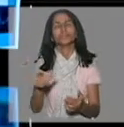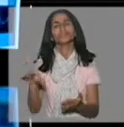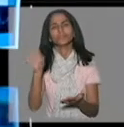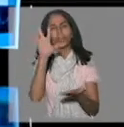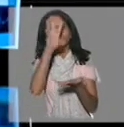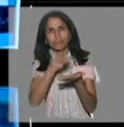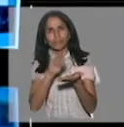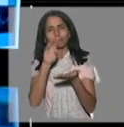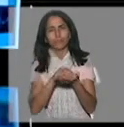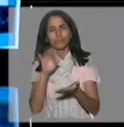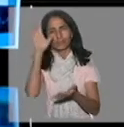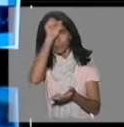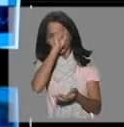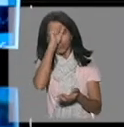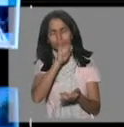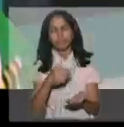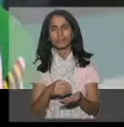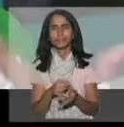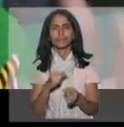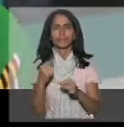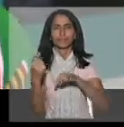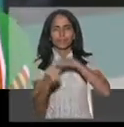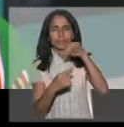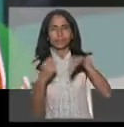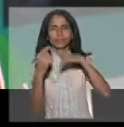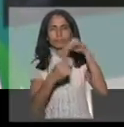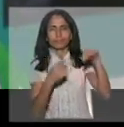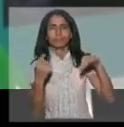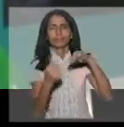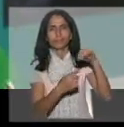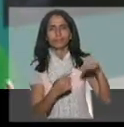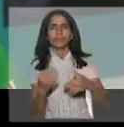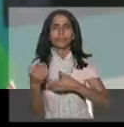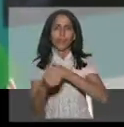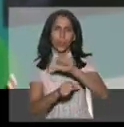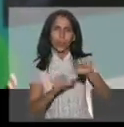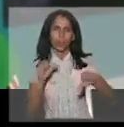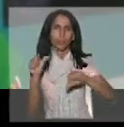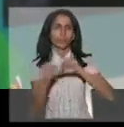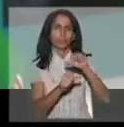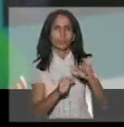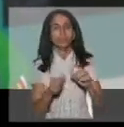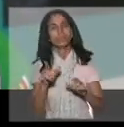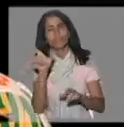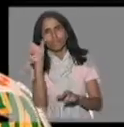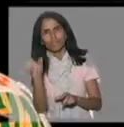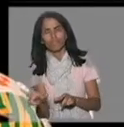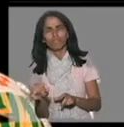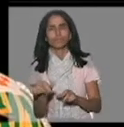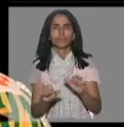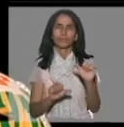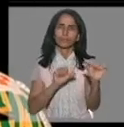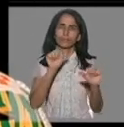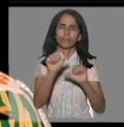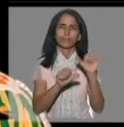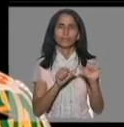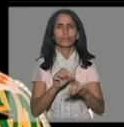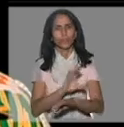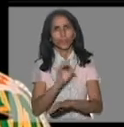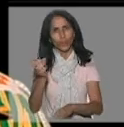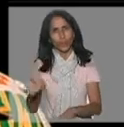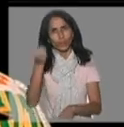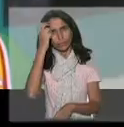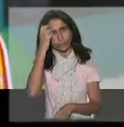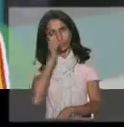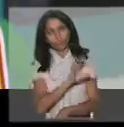também. E isso vai gradualmente gerando uma mudança de paradigma e uma mudança